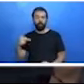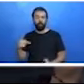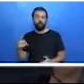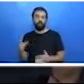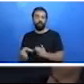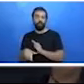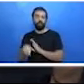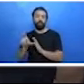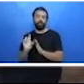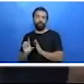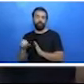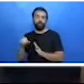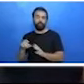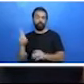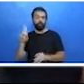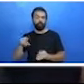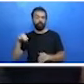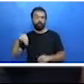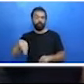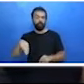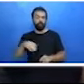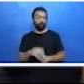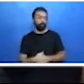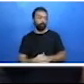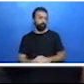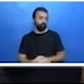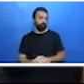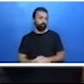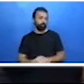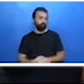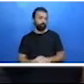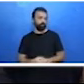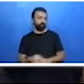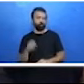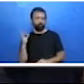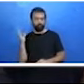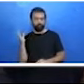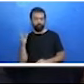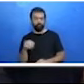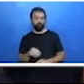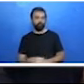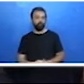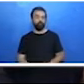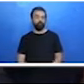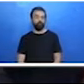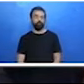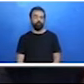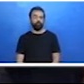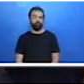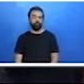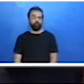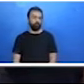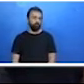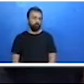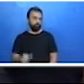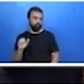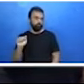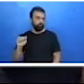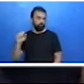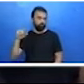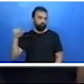P e B. Antena, com N. Avelã, com A e